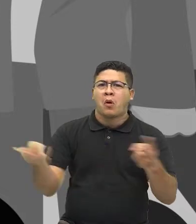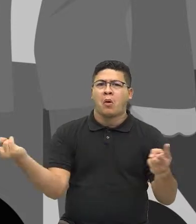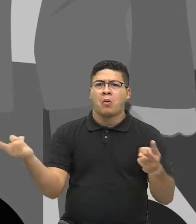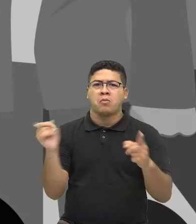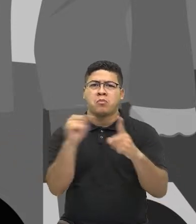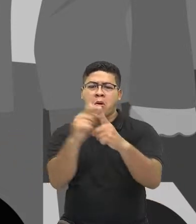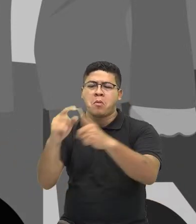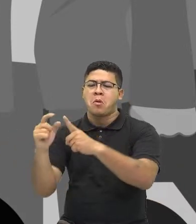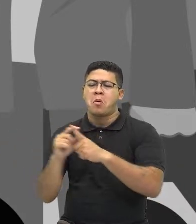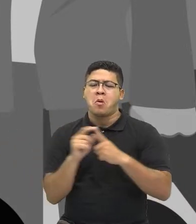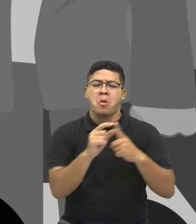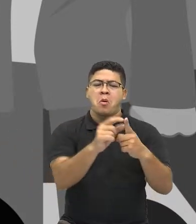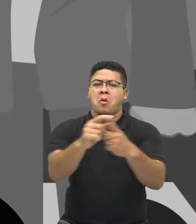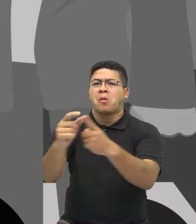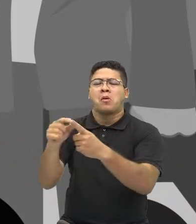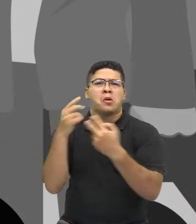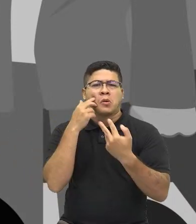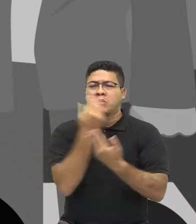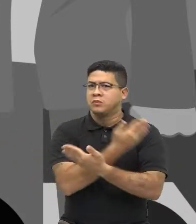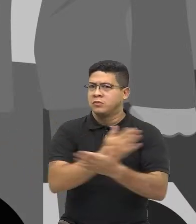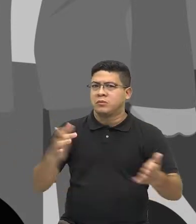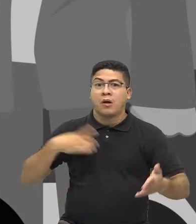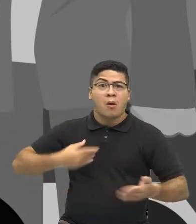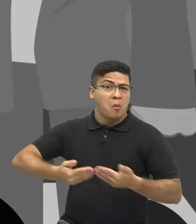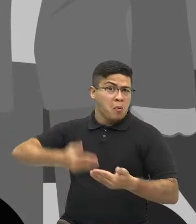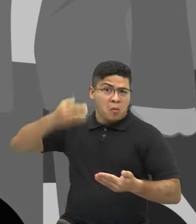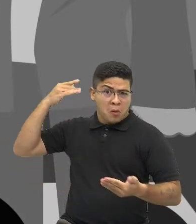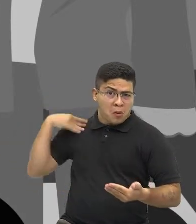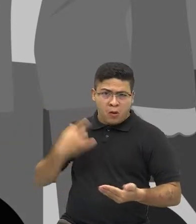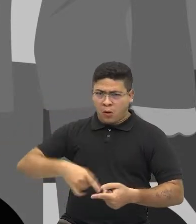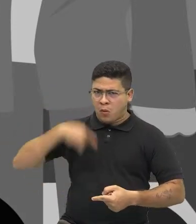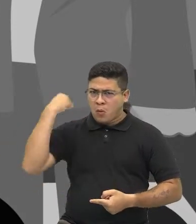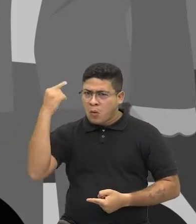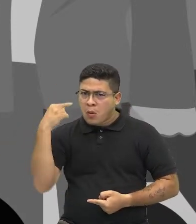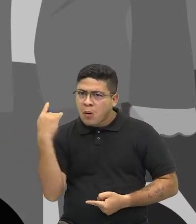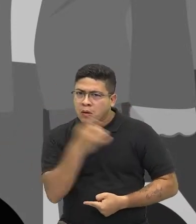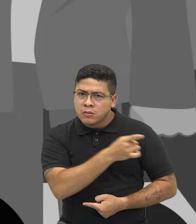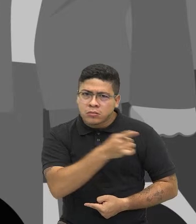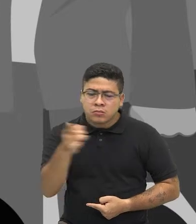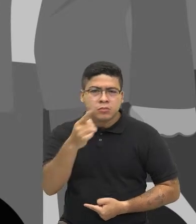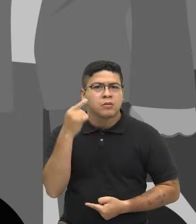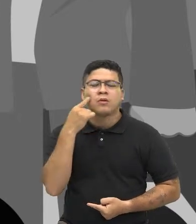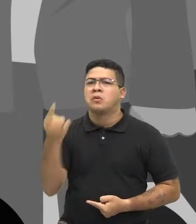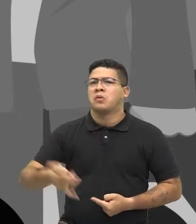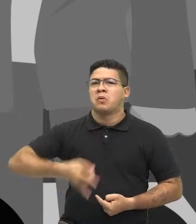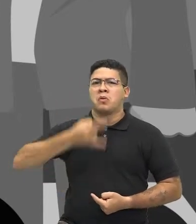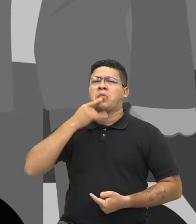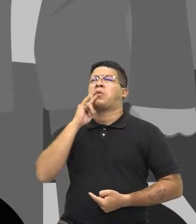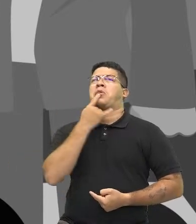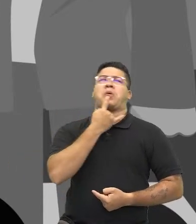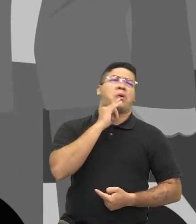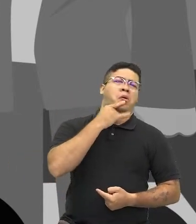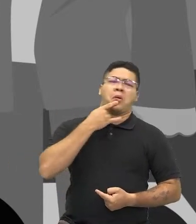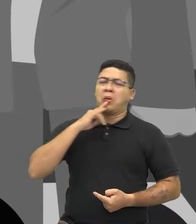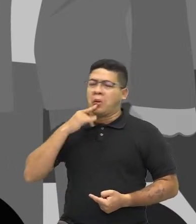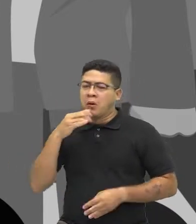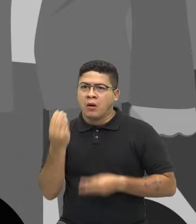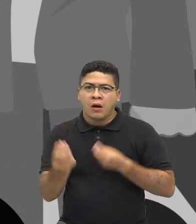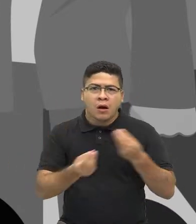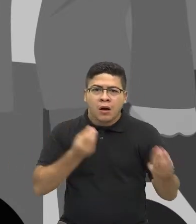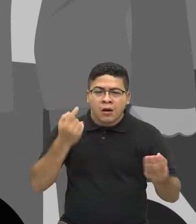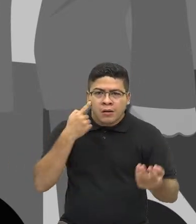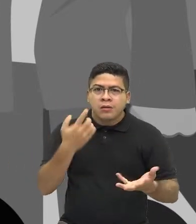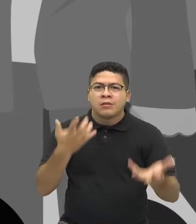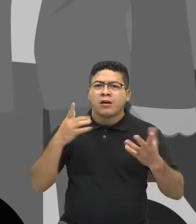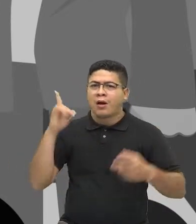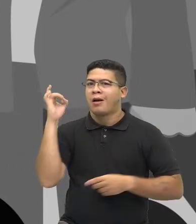vocábulo. Quero antes o lirismo dos loucos, o lirismo dos bêbados, o lirismo difícil